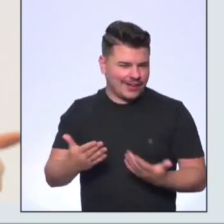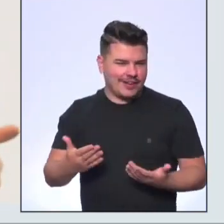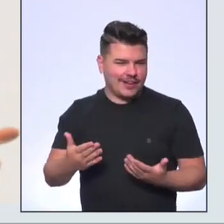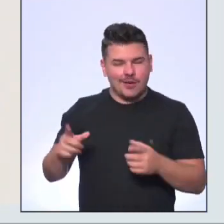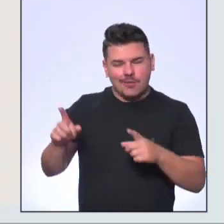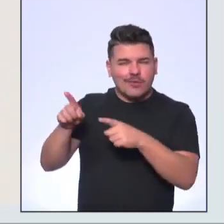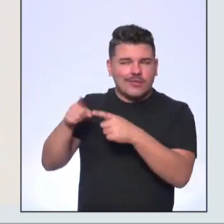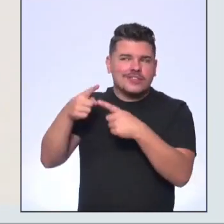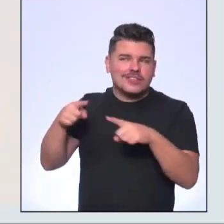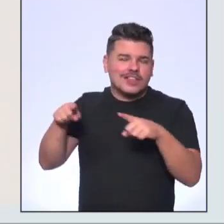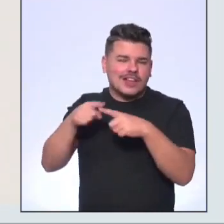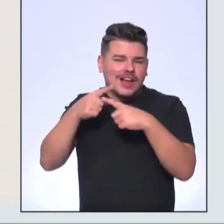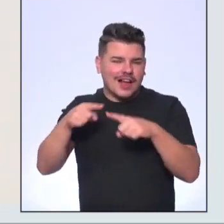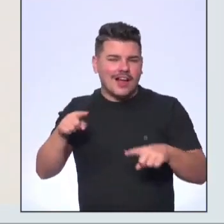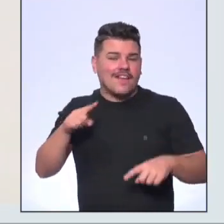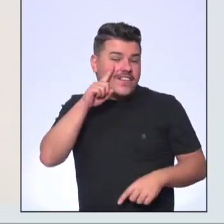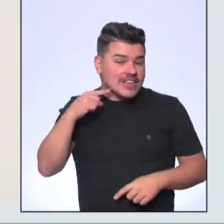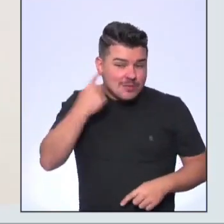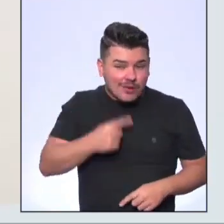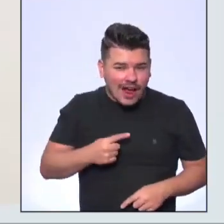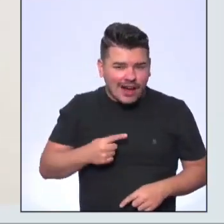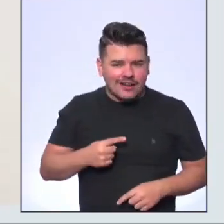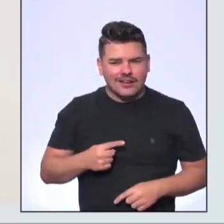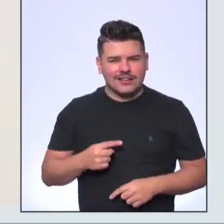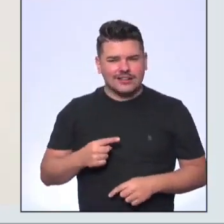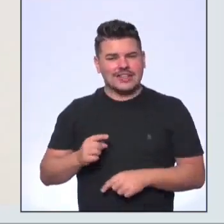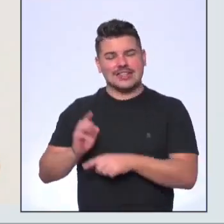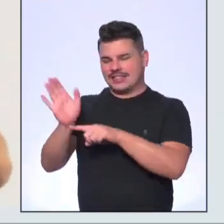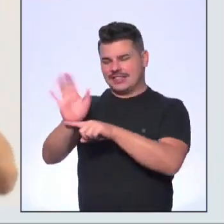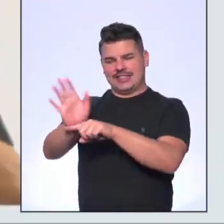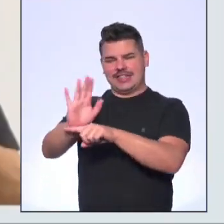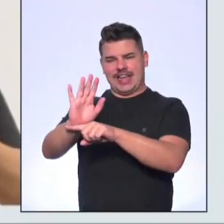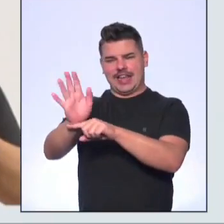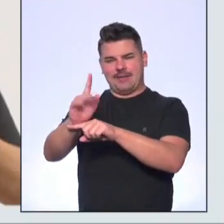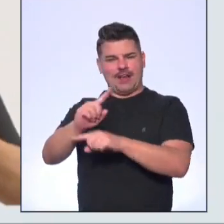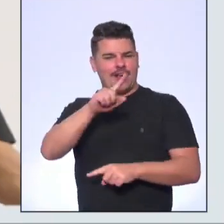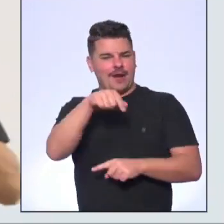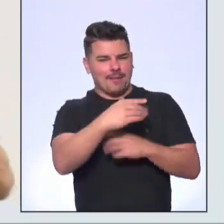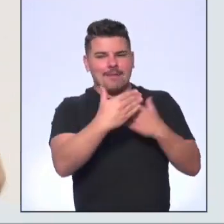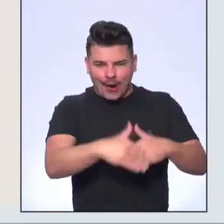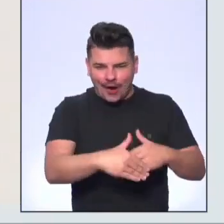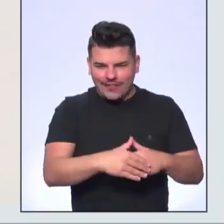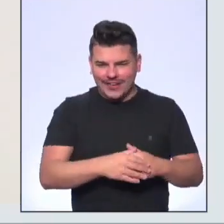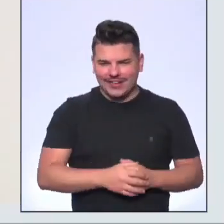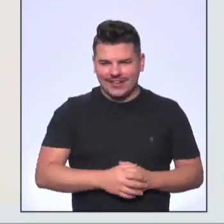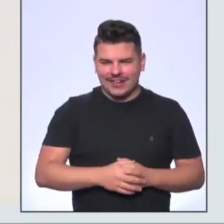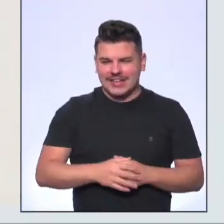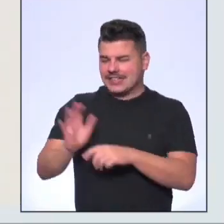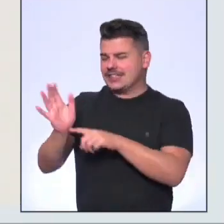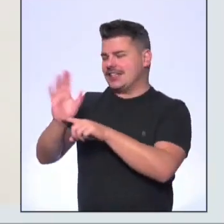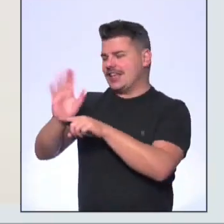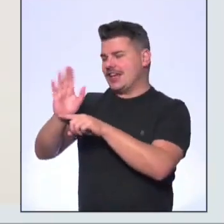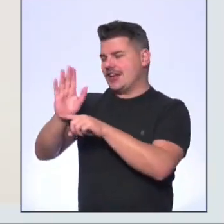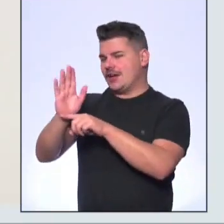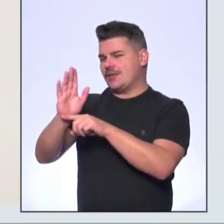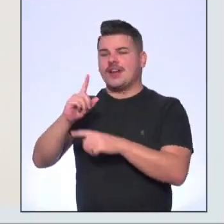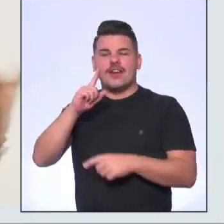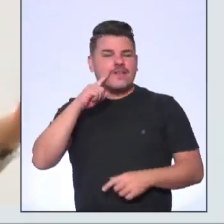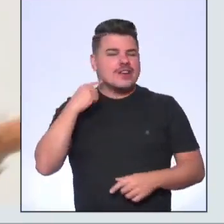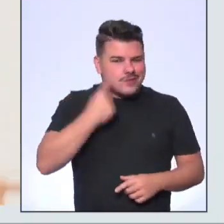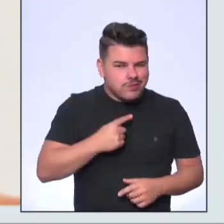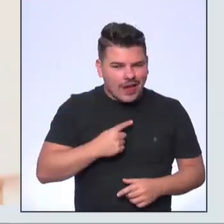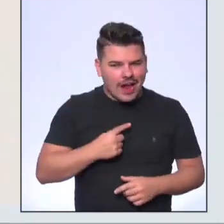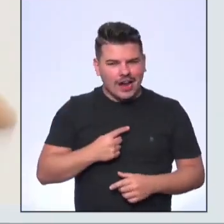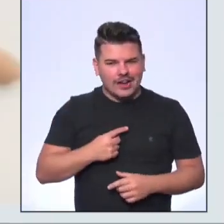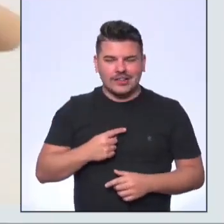vestibular? Não. Você vai ao cinema para passar no vestibular? Para responder as questões, a não ser que tenha sido um filme indicado